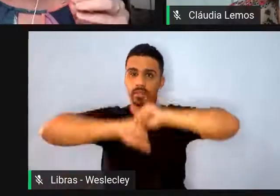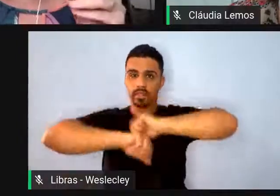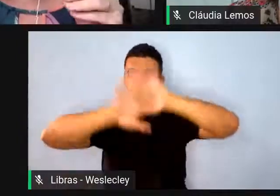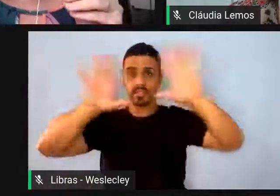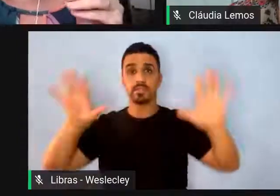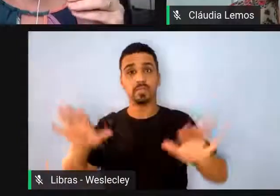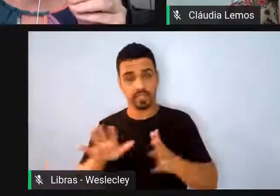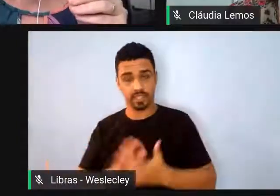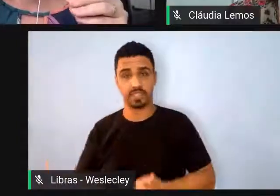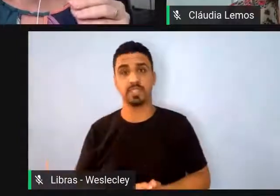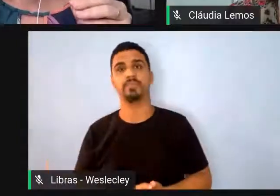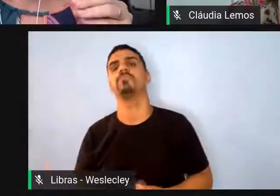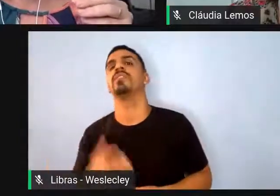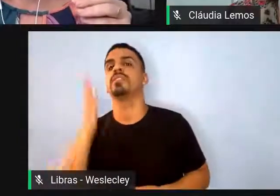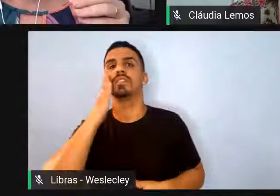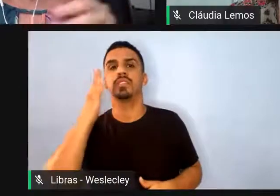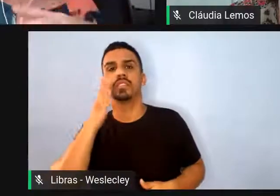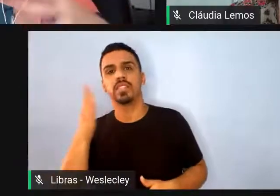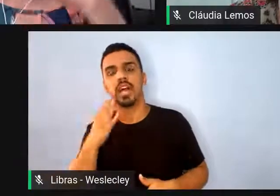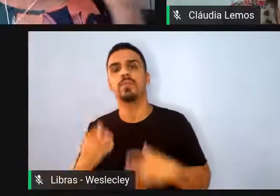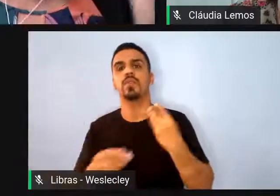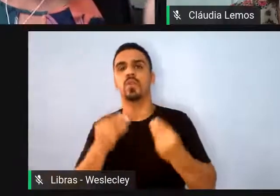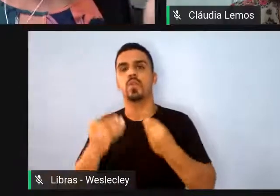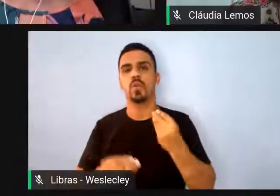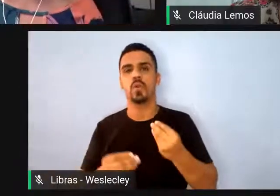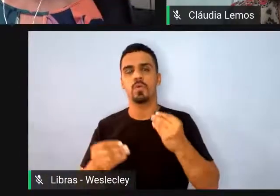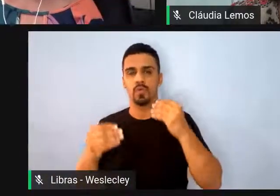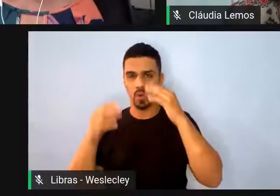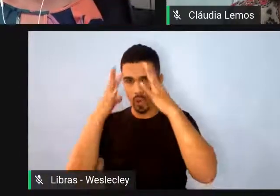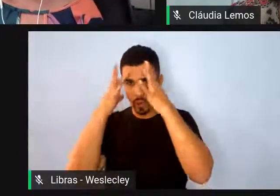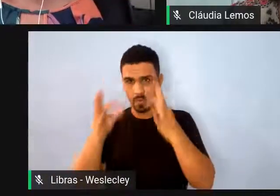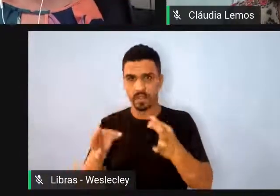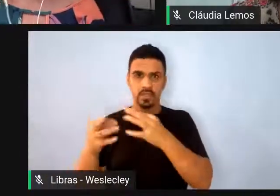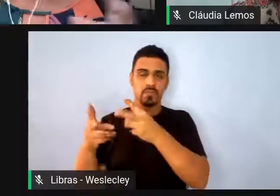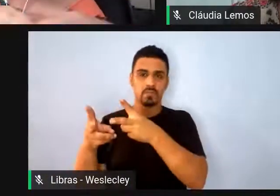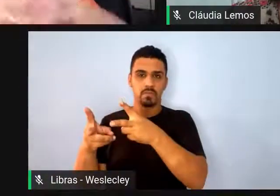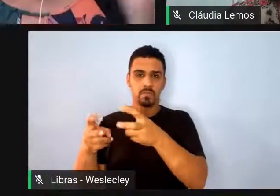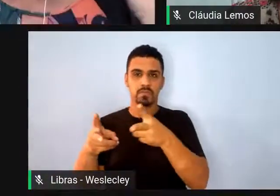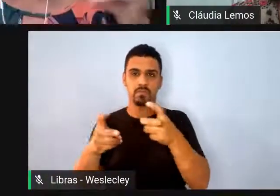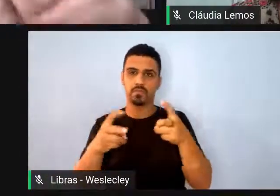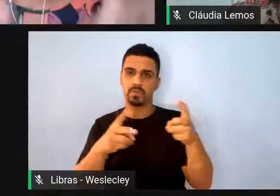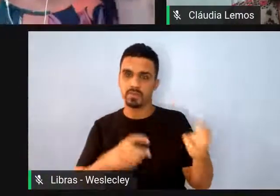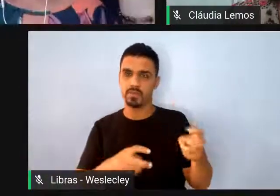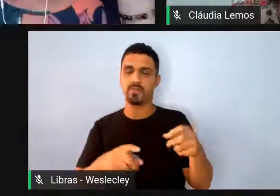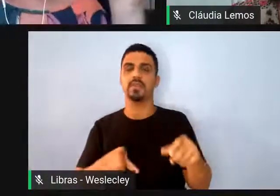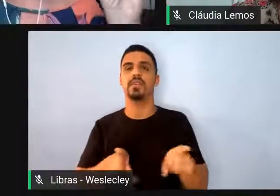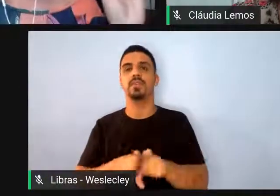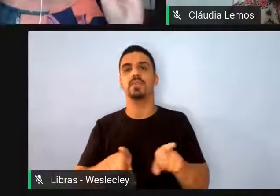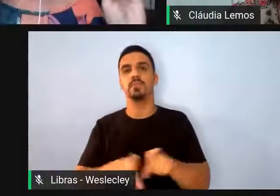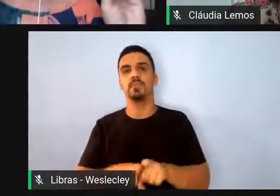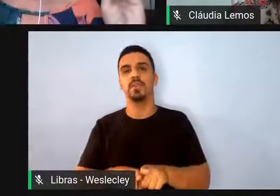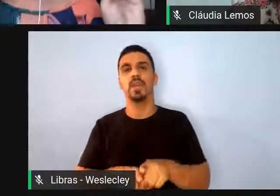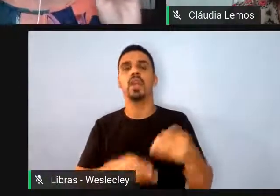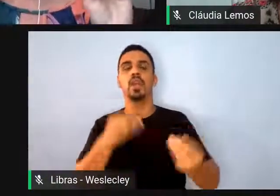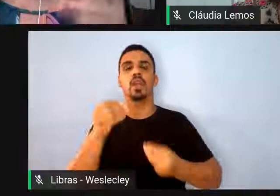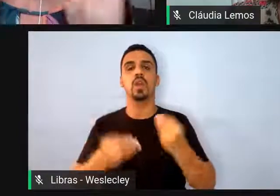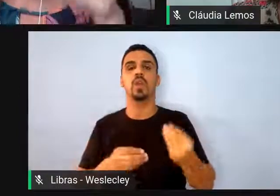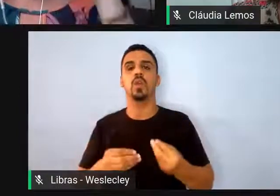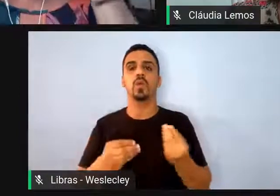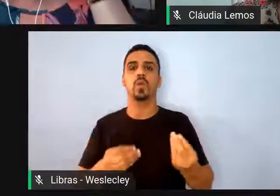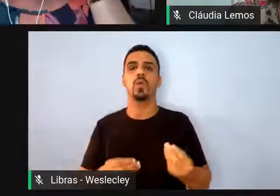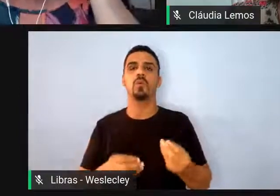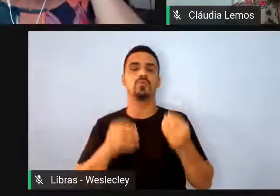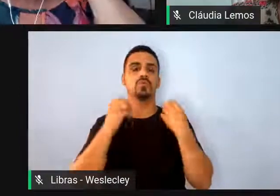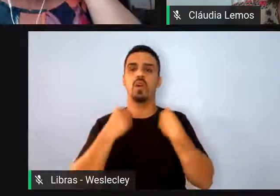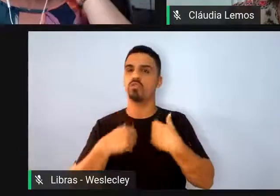quando ela trabalha para a compreensão, até o mínimo, como eu falei, que é a transparência opaca, que é aquela que só joga o sinal com